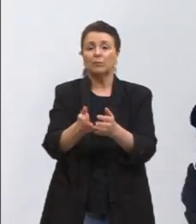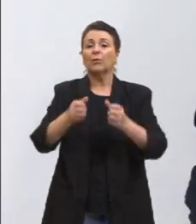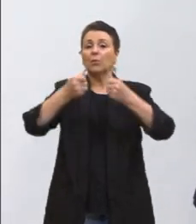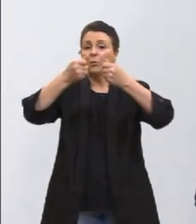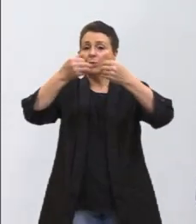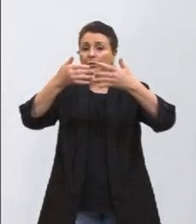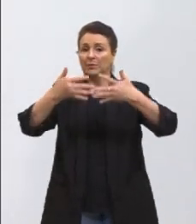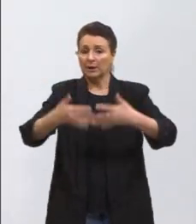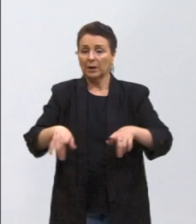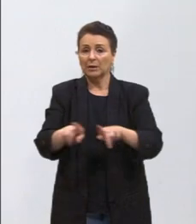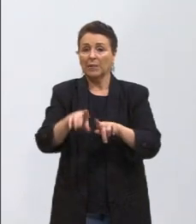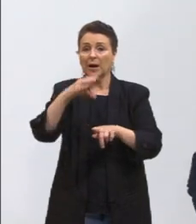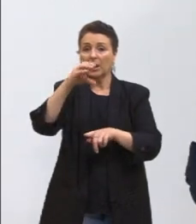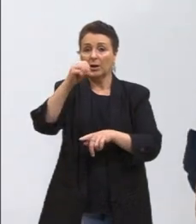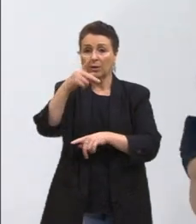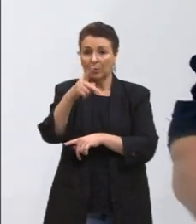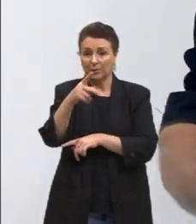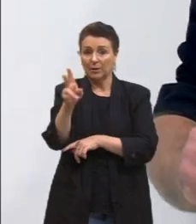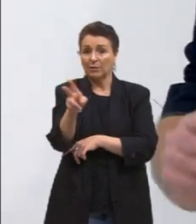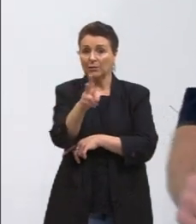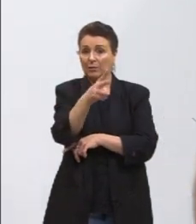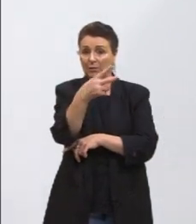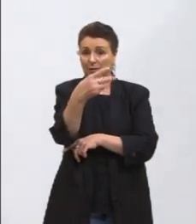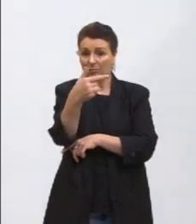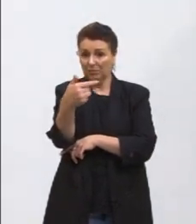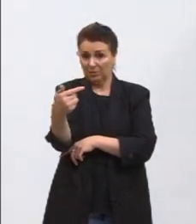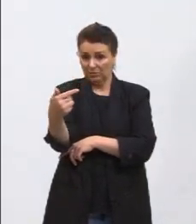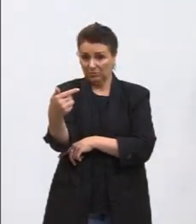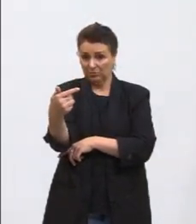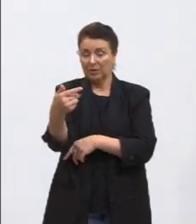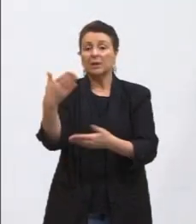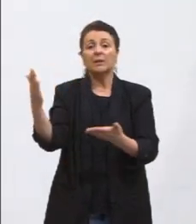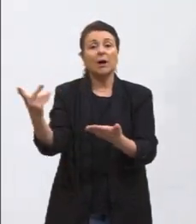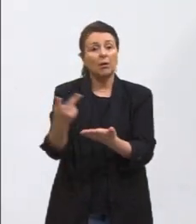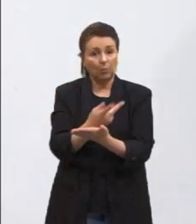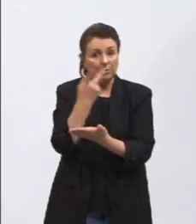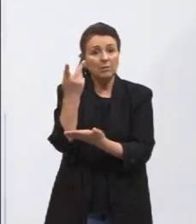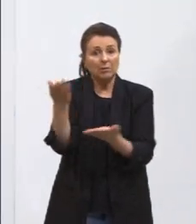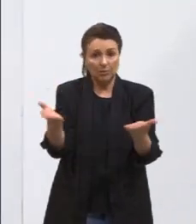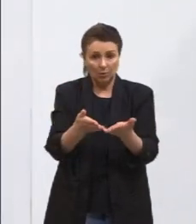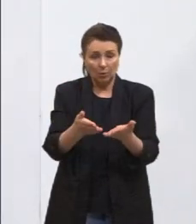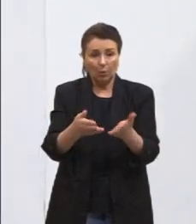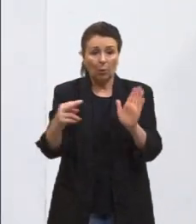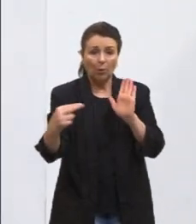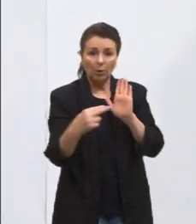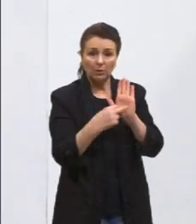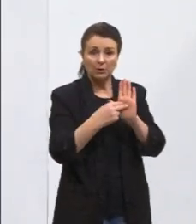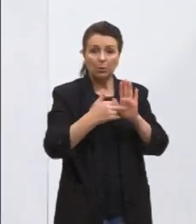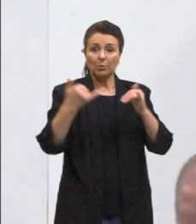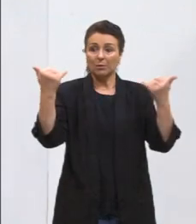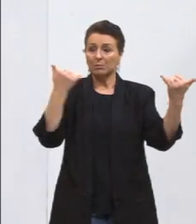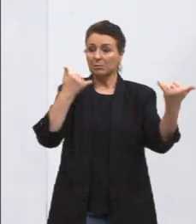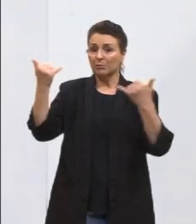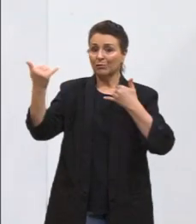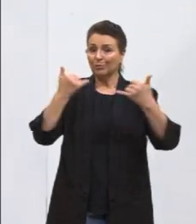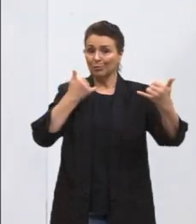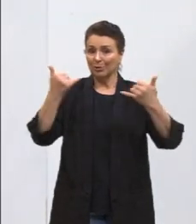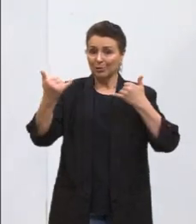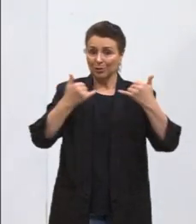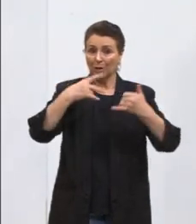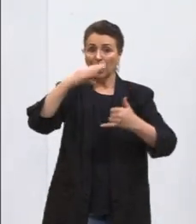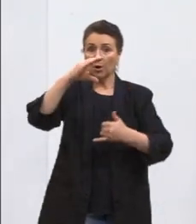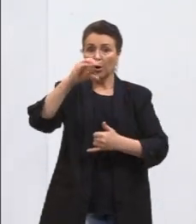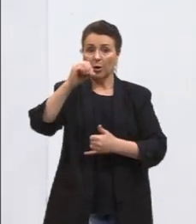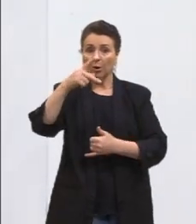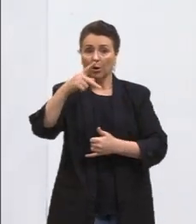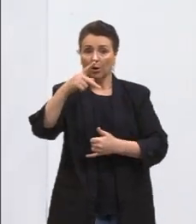a Copa 27 que está acontecendo pedimos a vocês que fiquem ligados nas informações que e não passaram esses dias sobre a